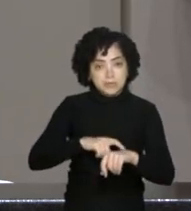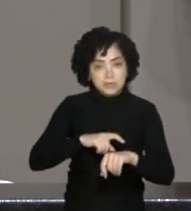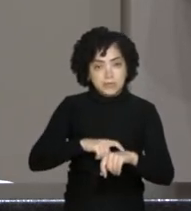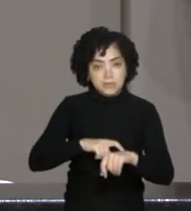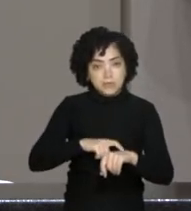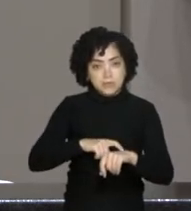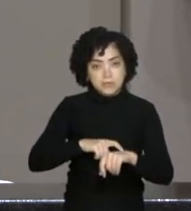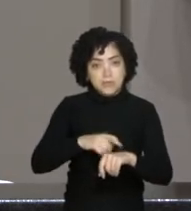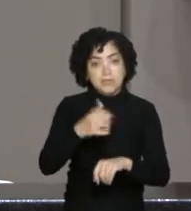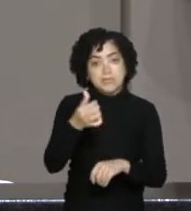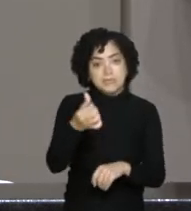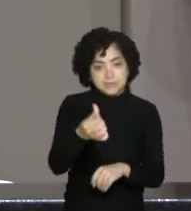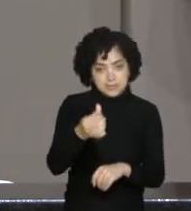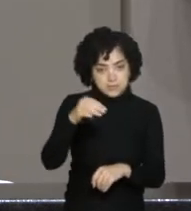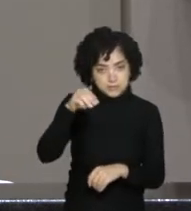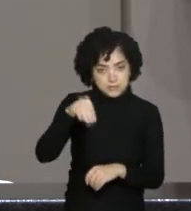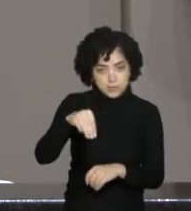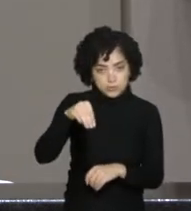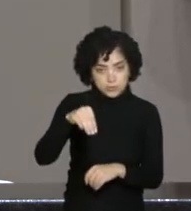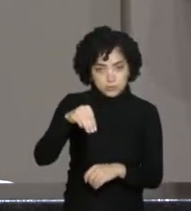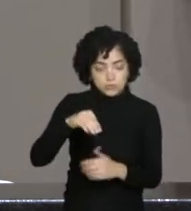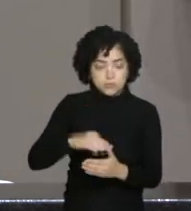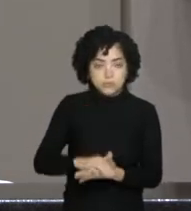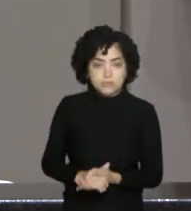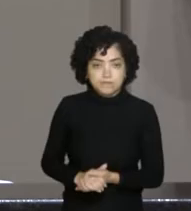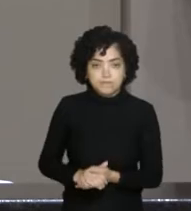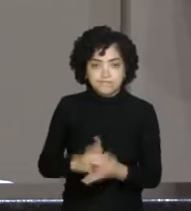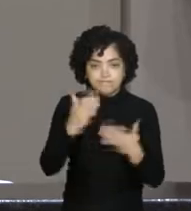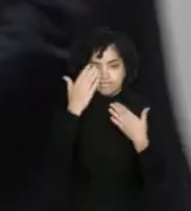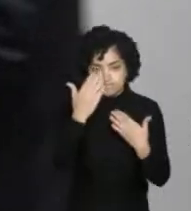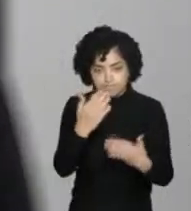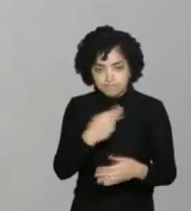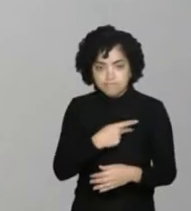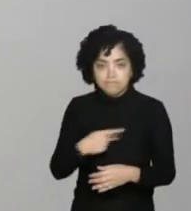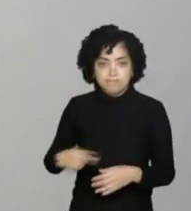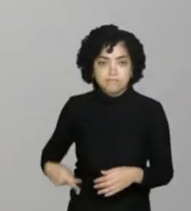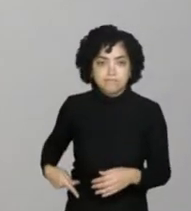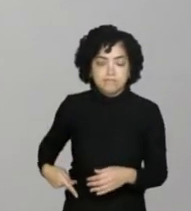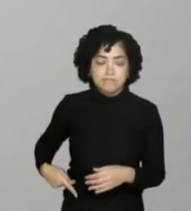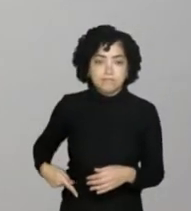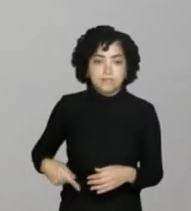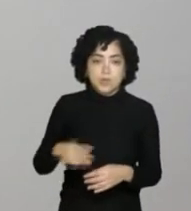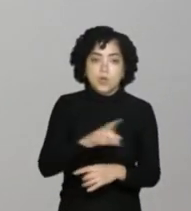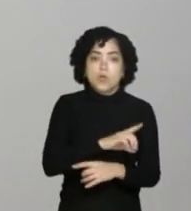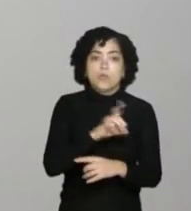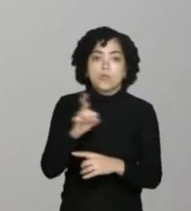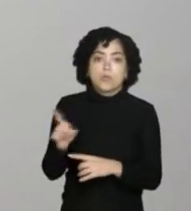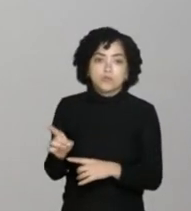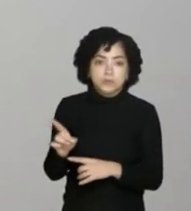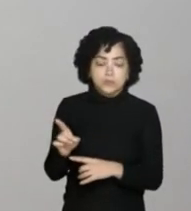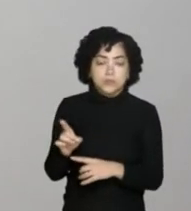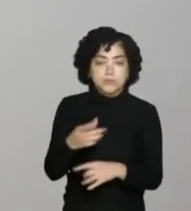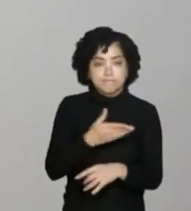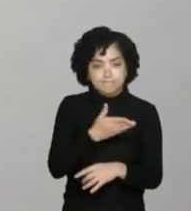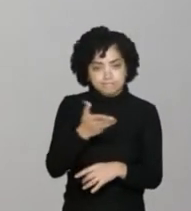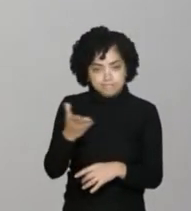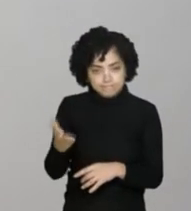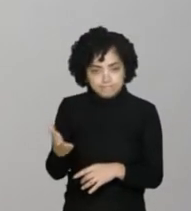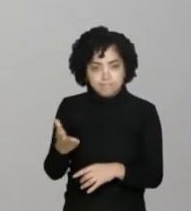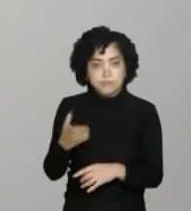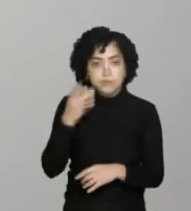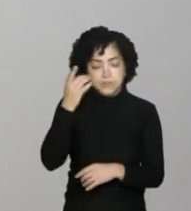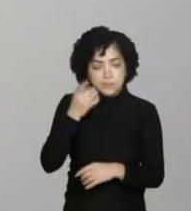até 6 minutos. Obrigado, presidente. Bom dia aos companheiros